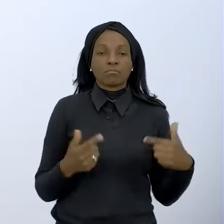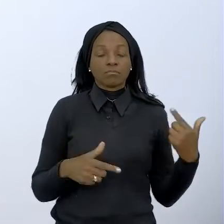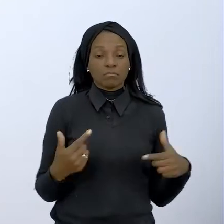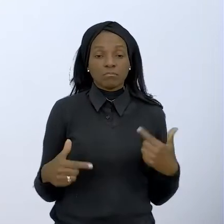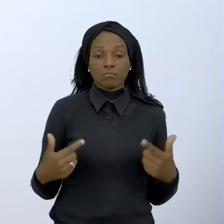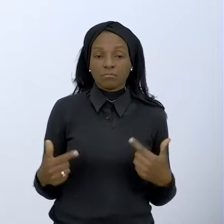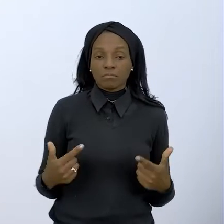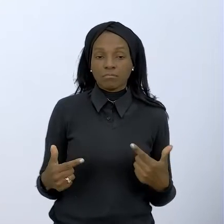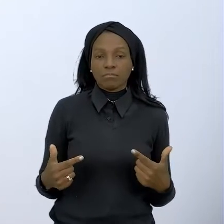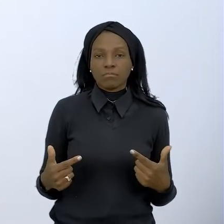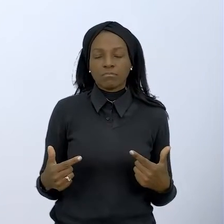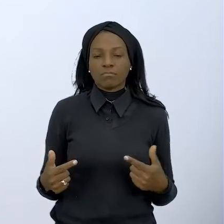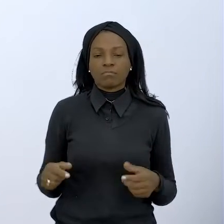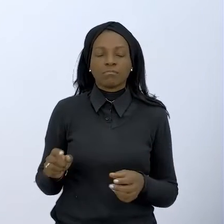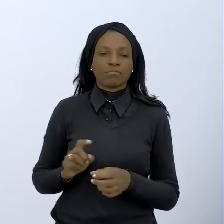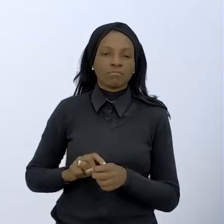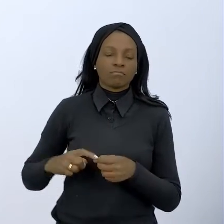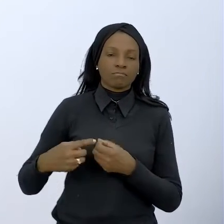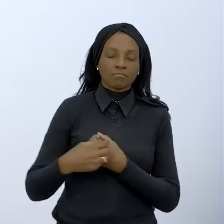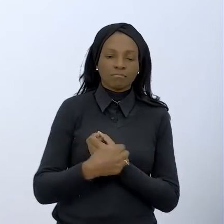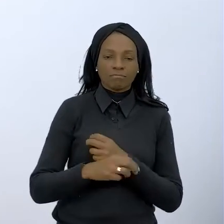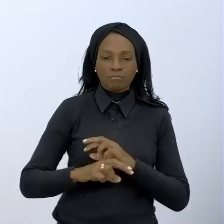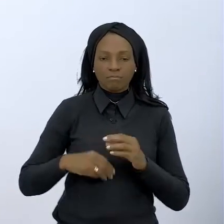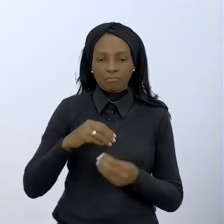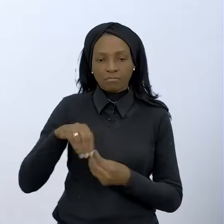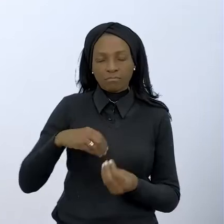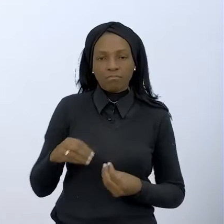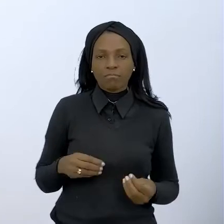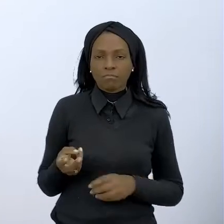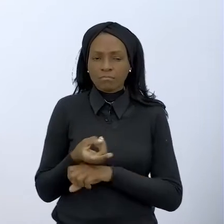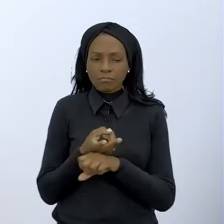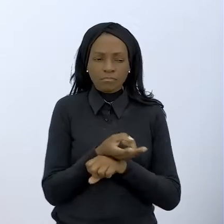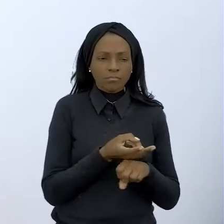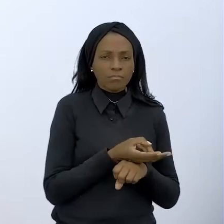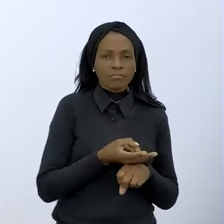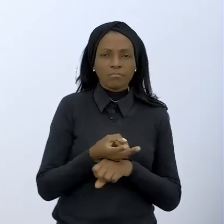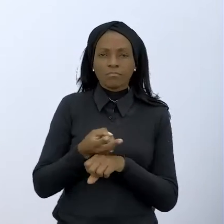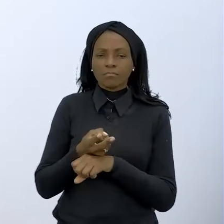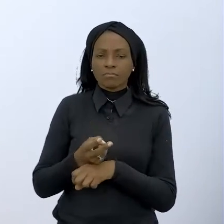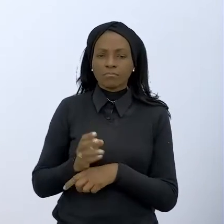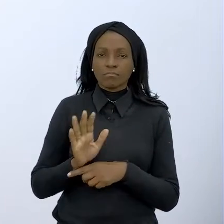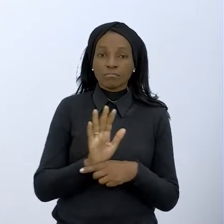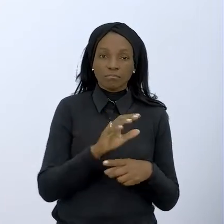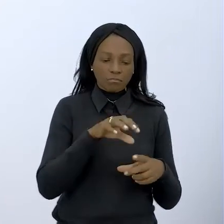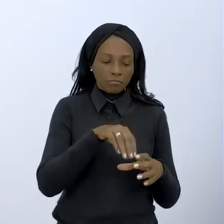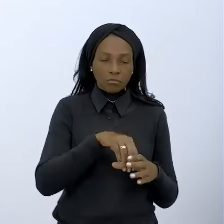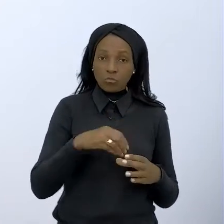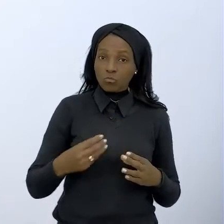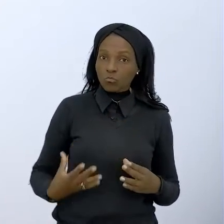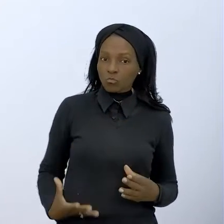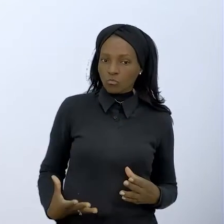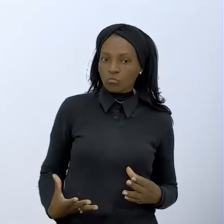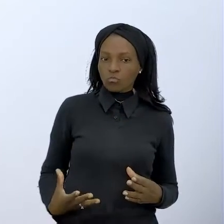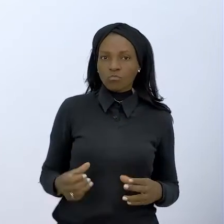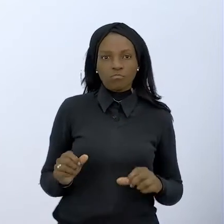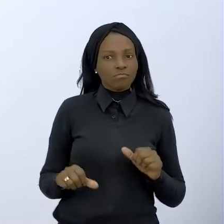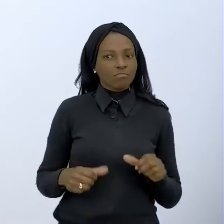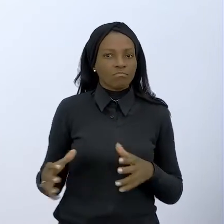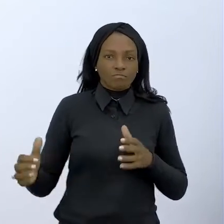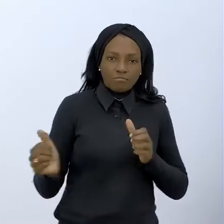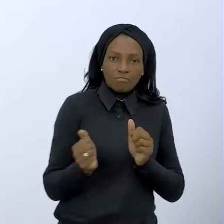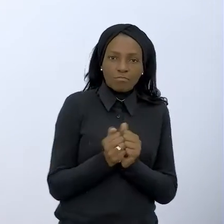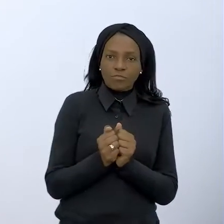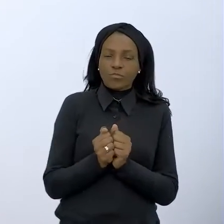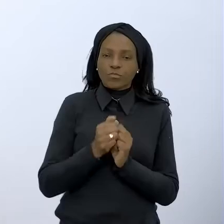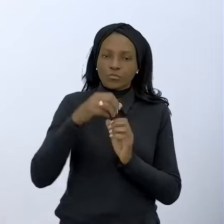forma interdisciplinar, buscando fazer com que o conteúdo fique agregado